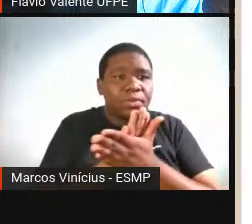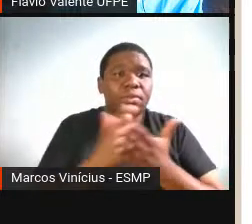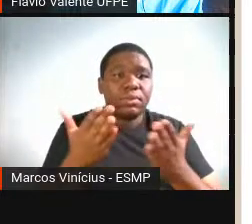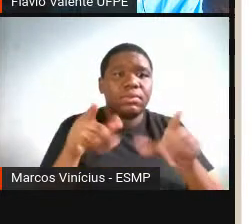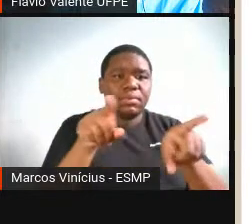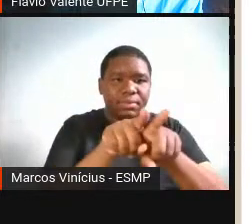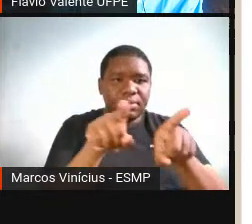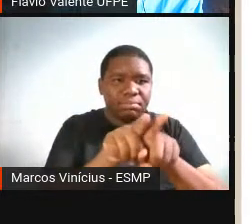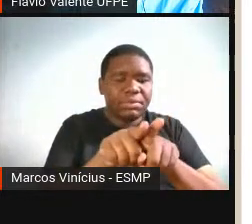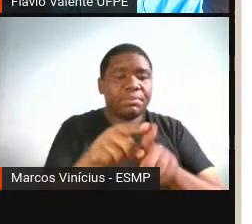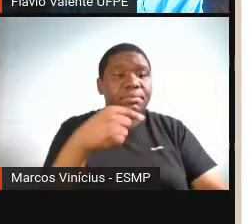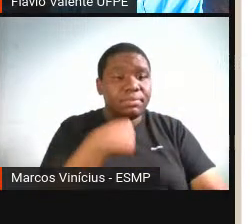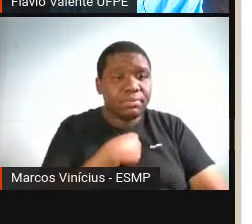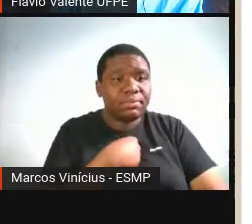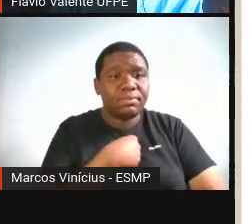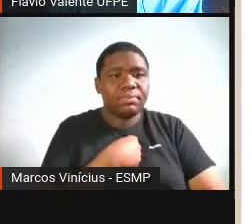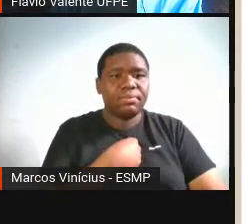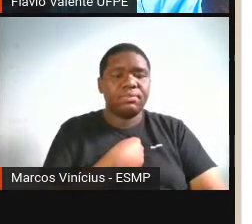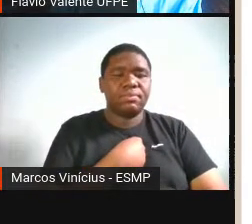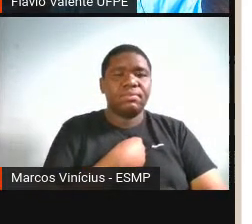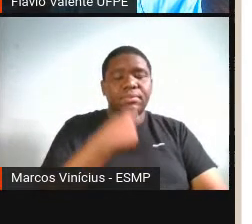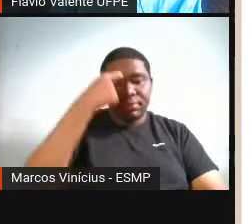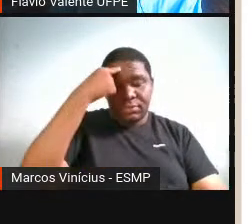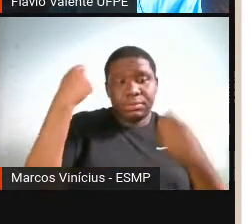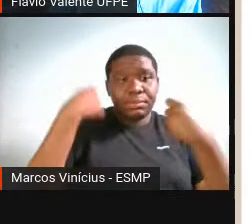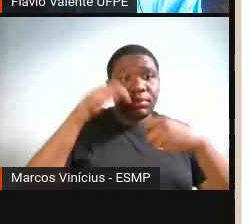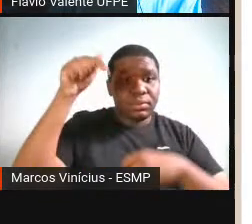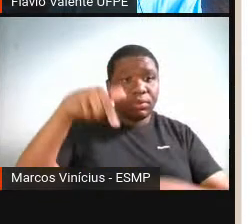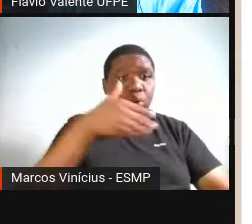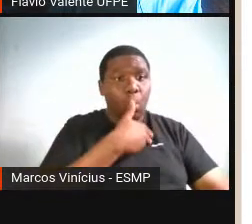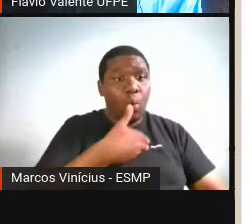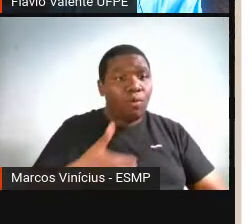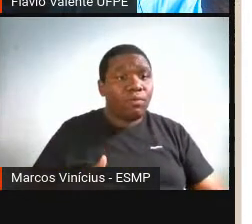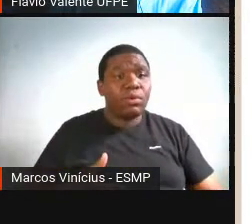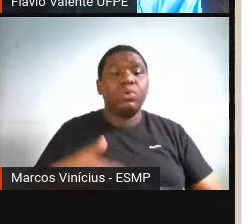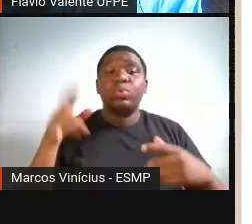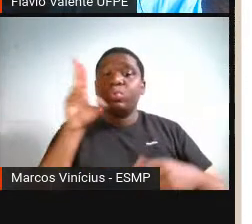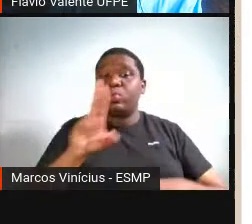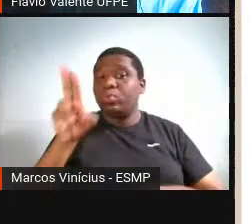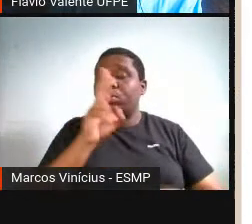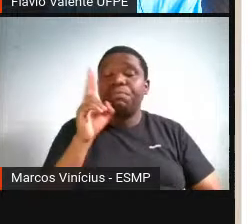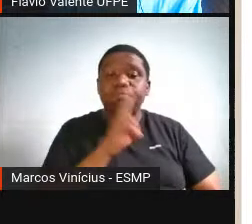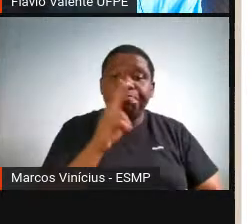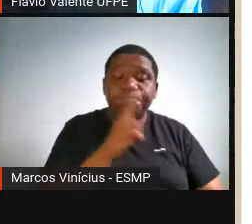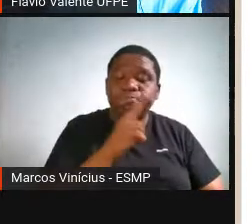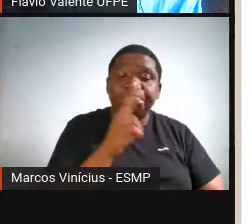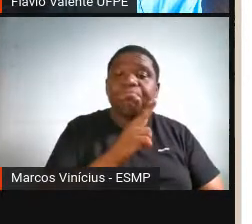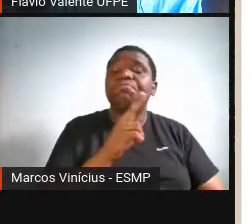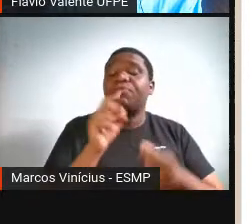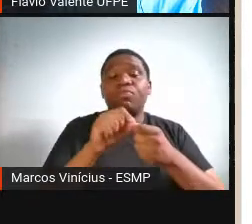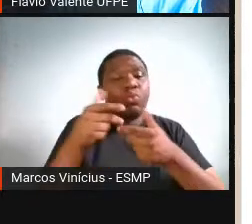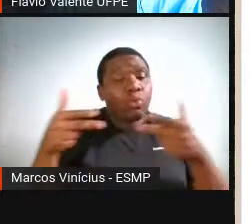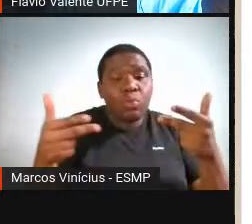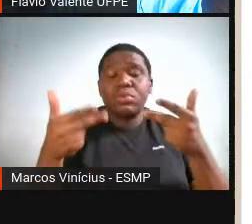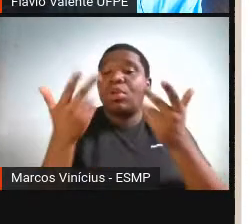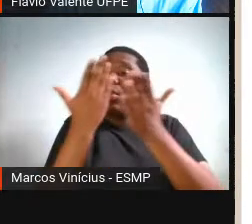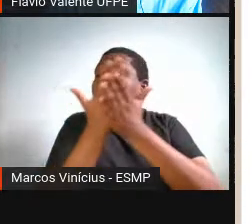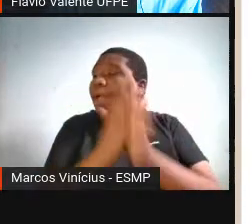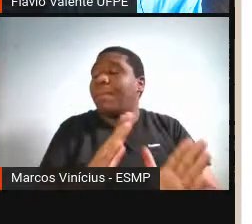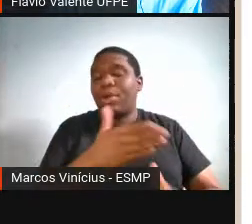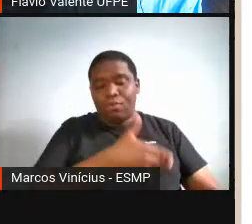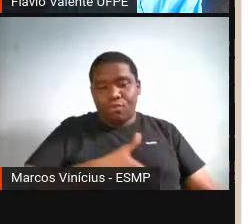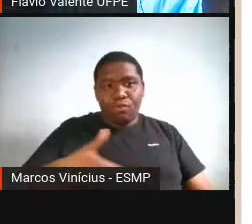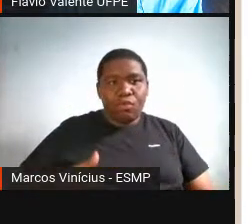que questiona a necessidade do governo agir imediatamente para acabar com a fome, que está na mão da ministra